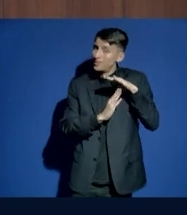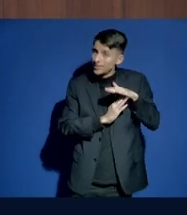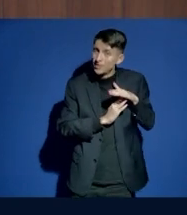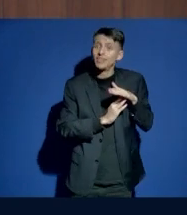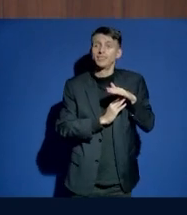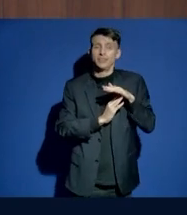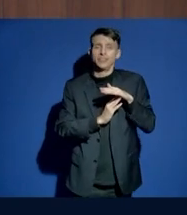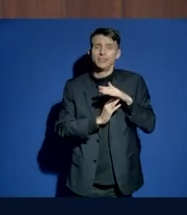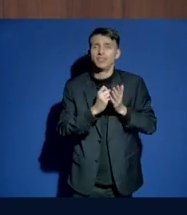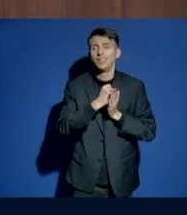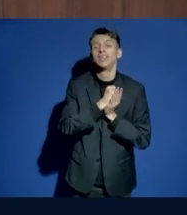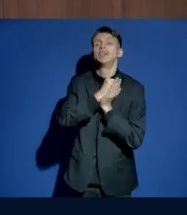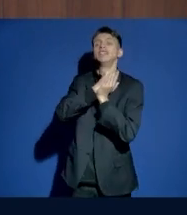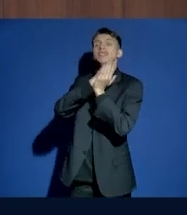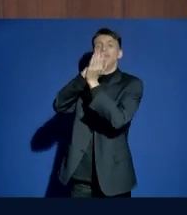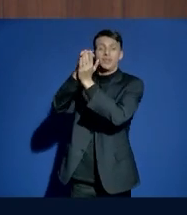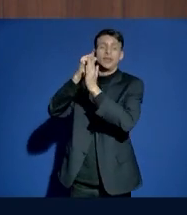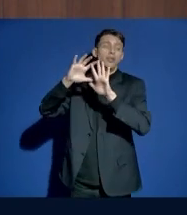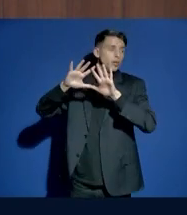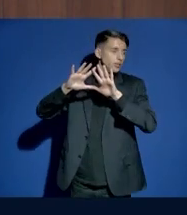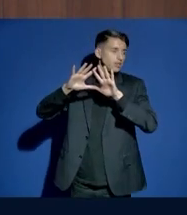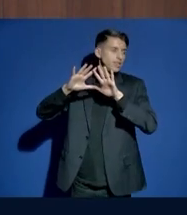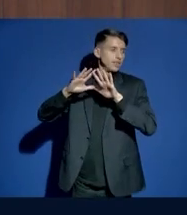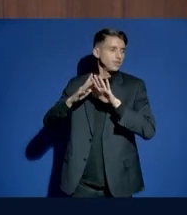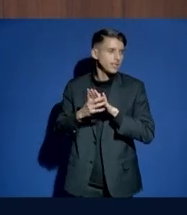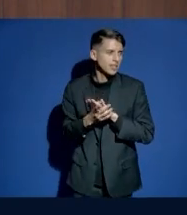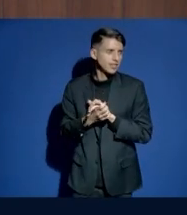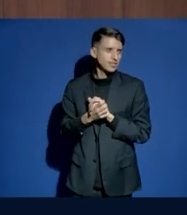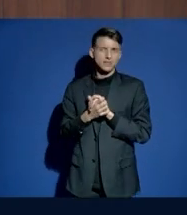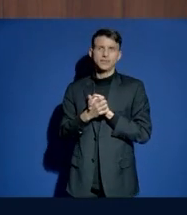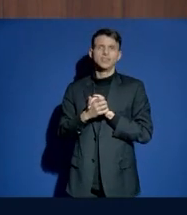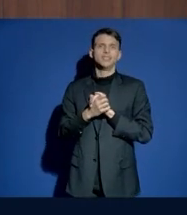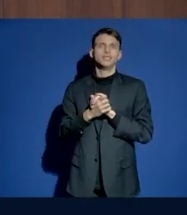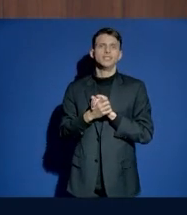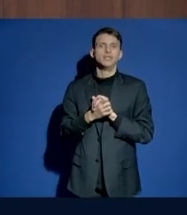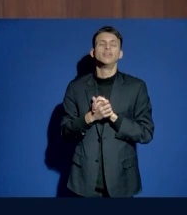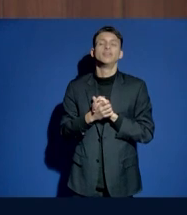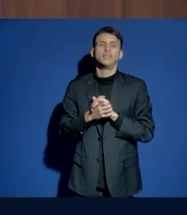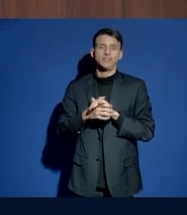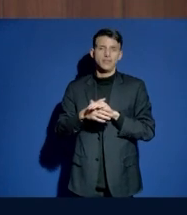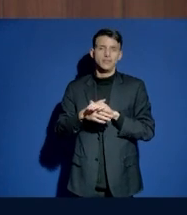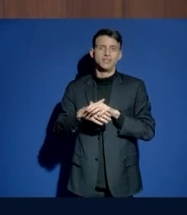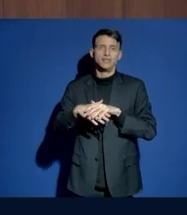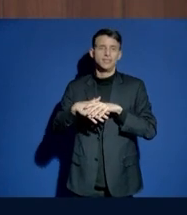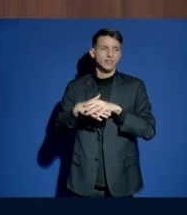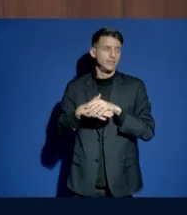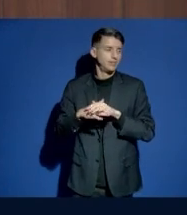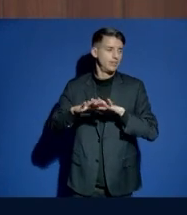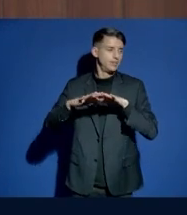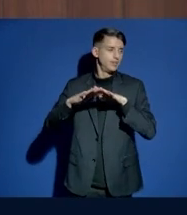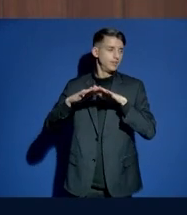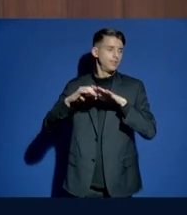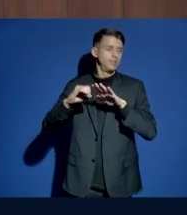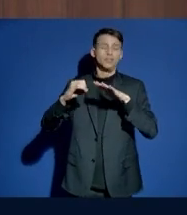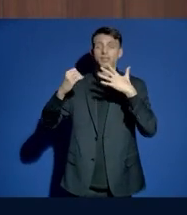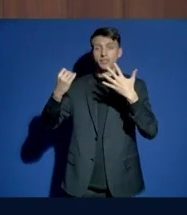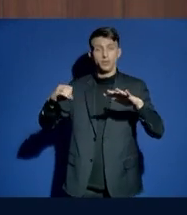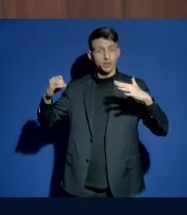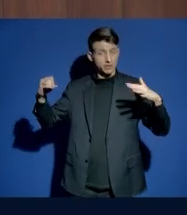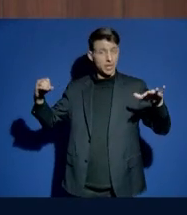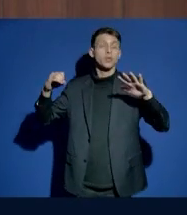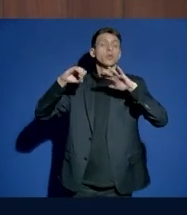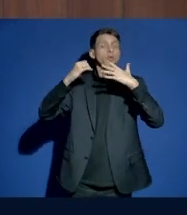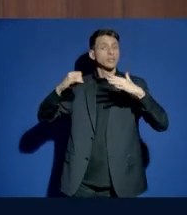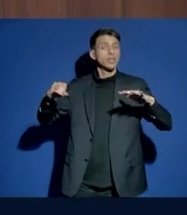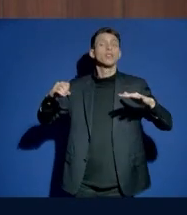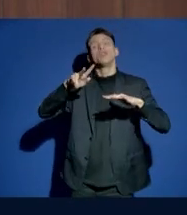Atlântico então eu entendo que Principalmente para o norte e o centro-oeste a grande saída para nós